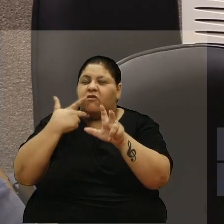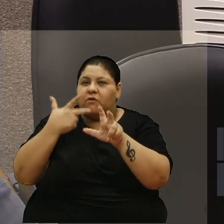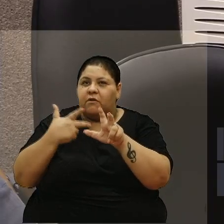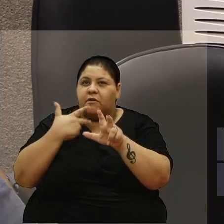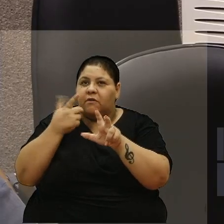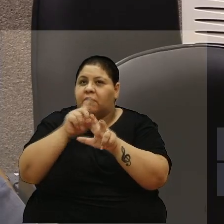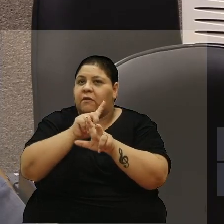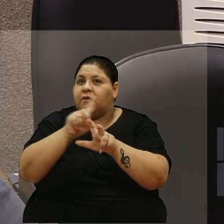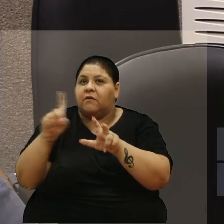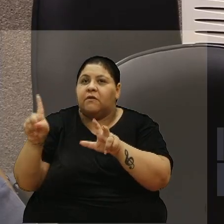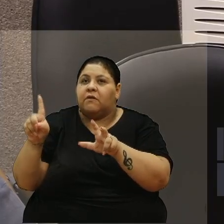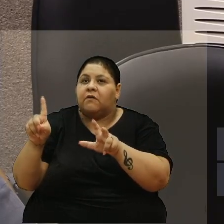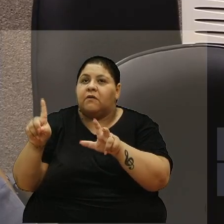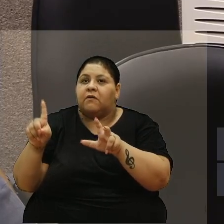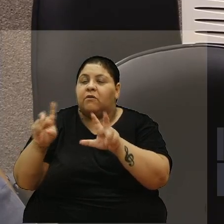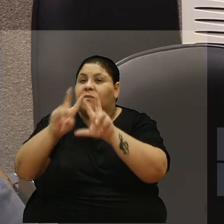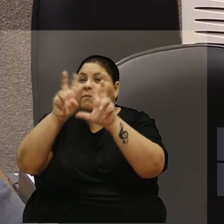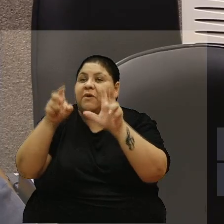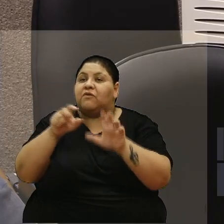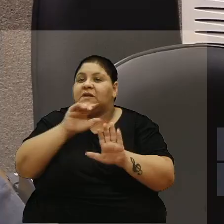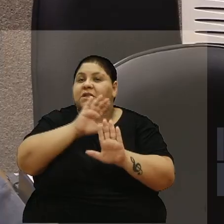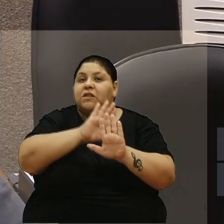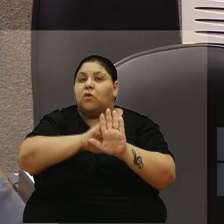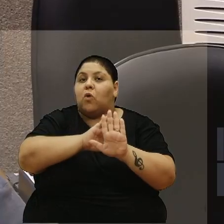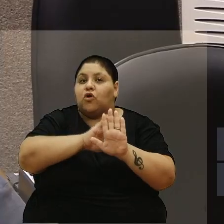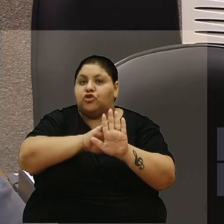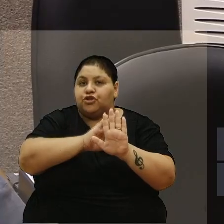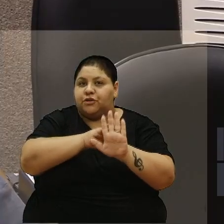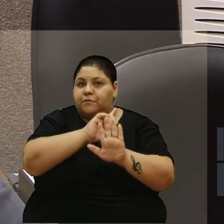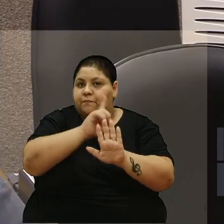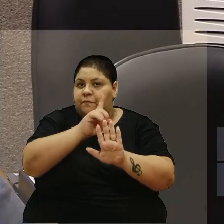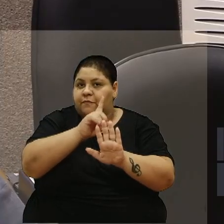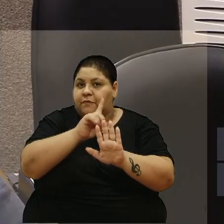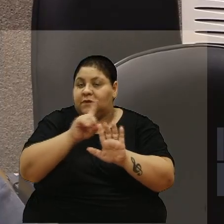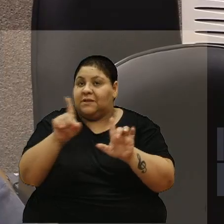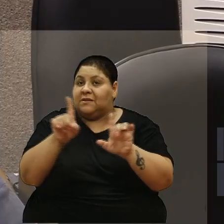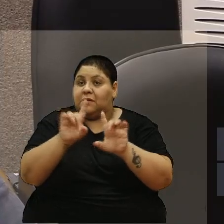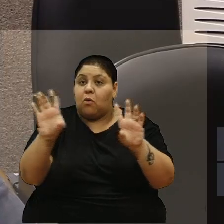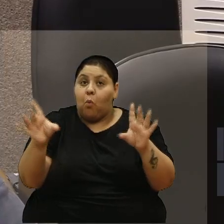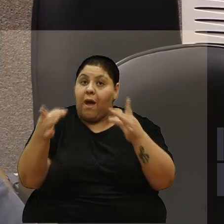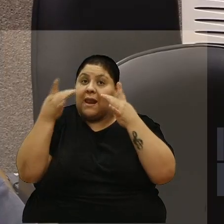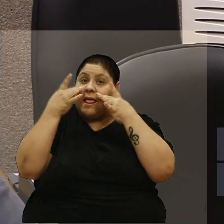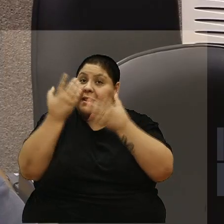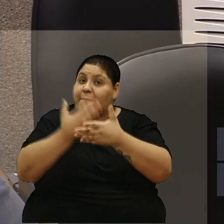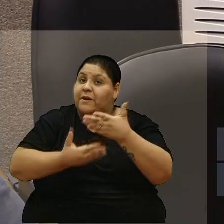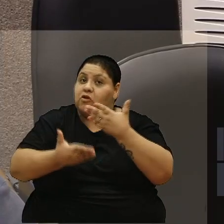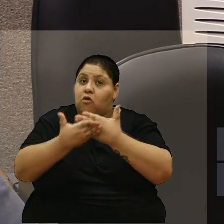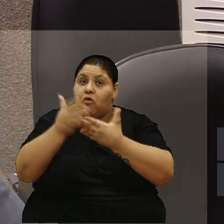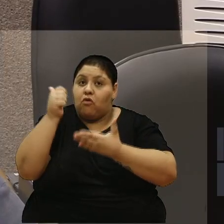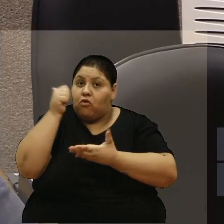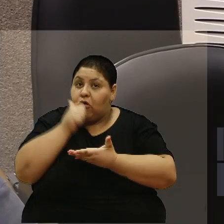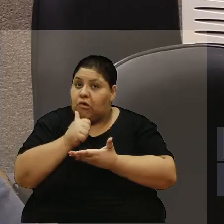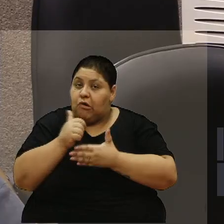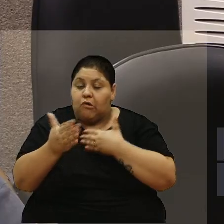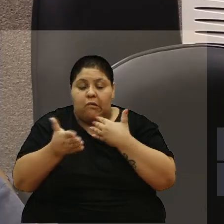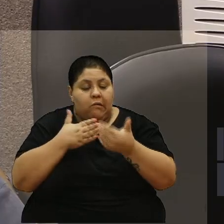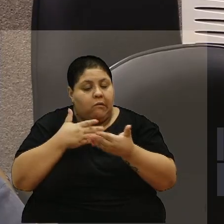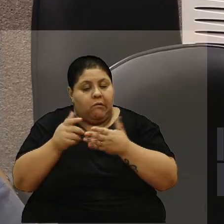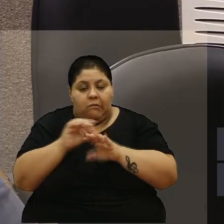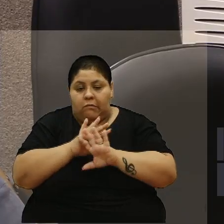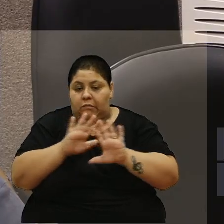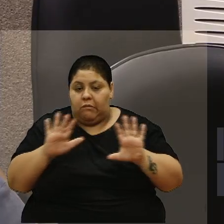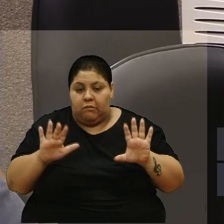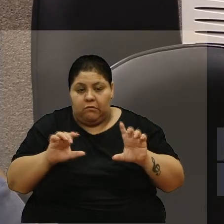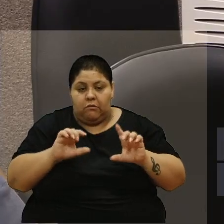ele não deve ser uma pauta ideológica. E deve ser um alerta para todas as mulheres, independente de